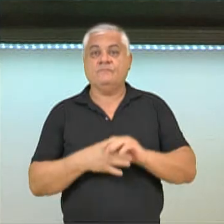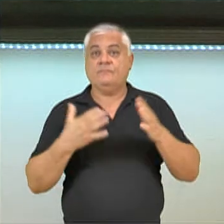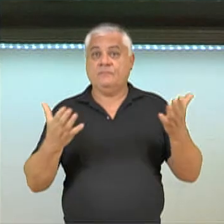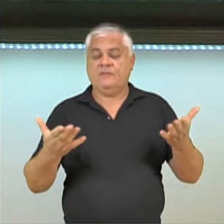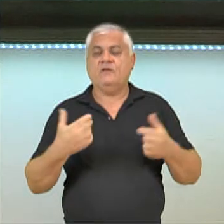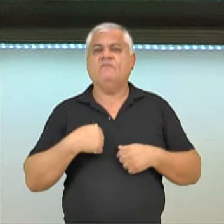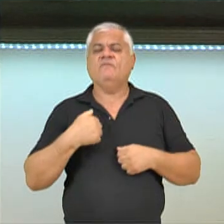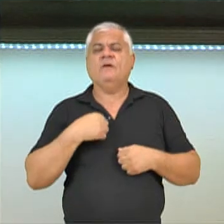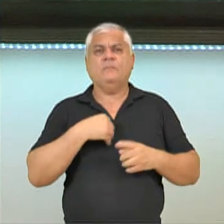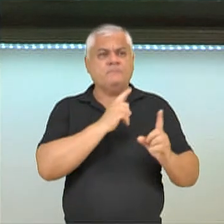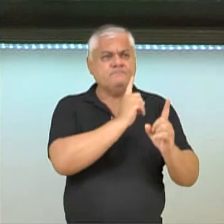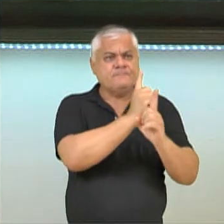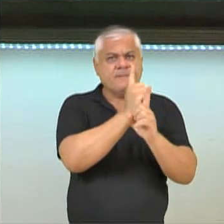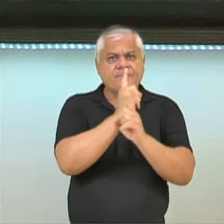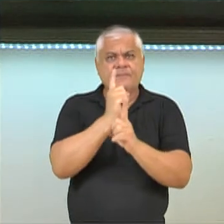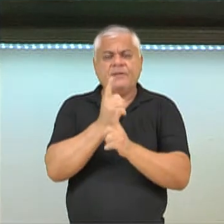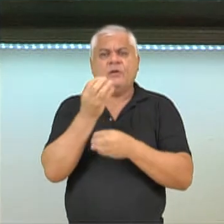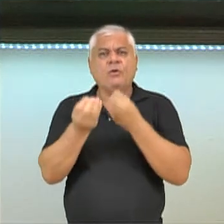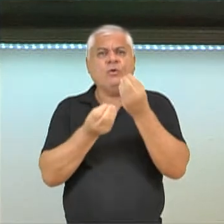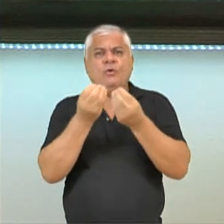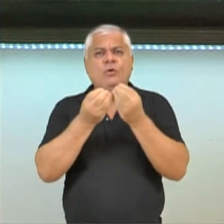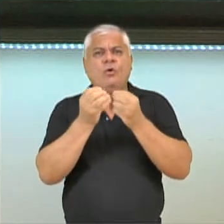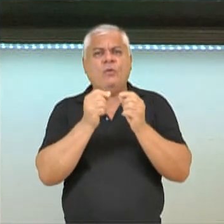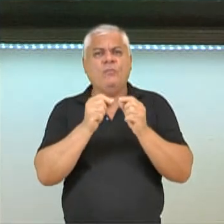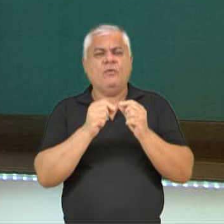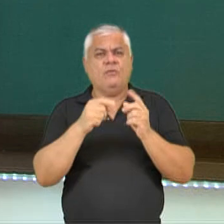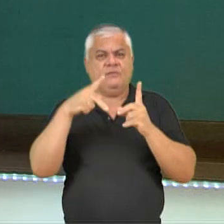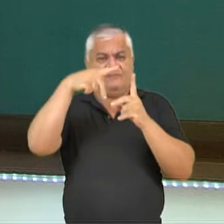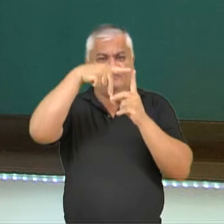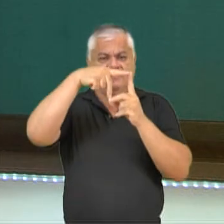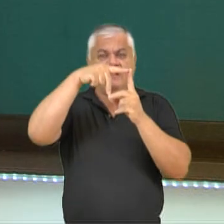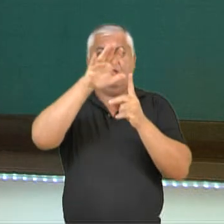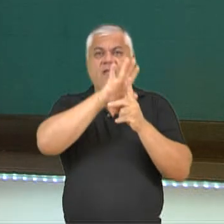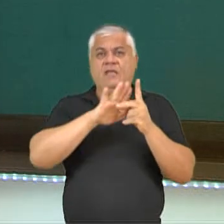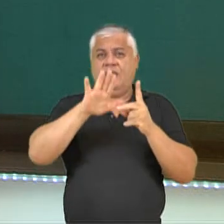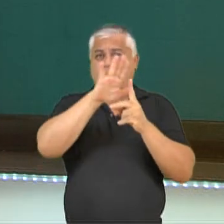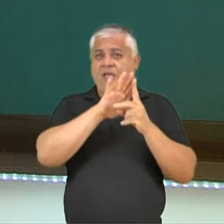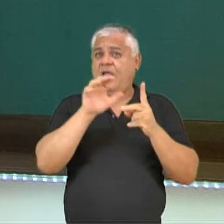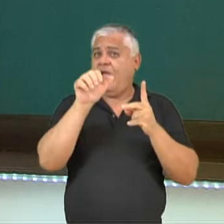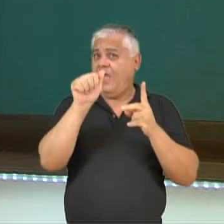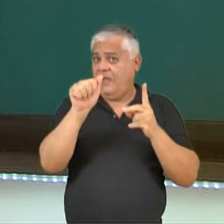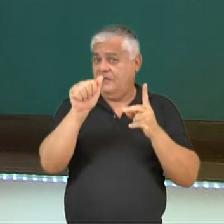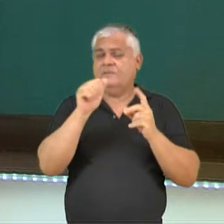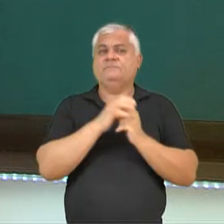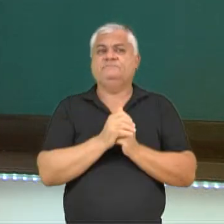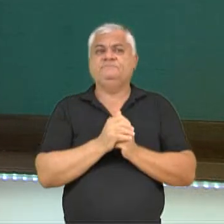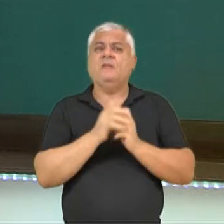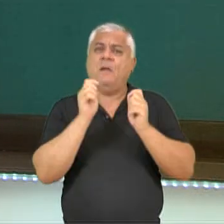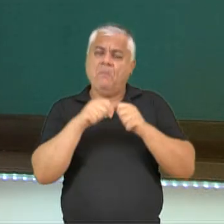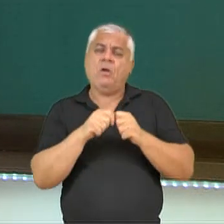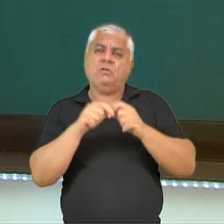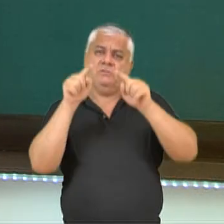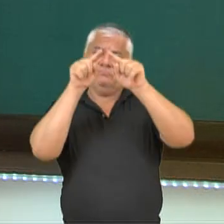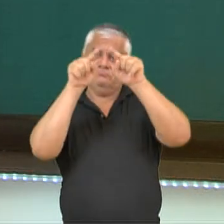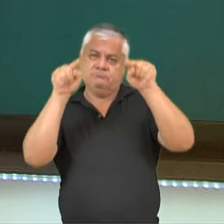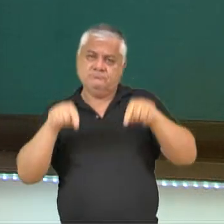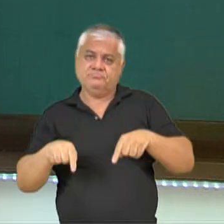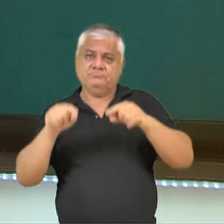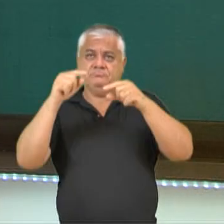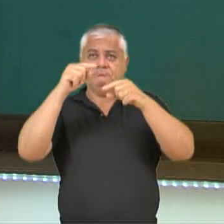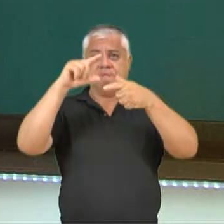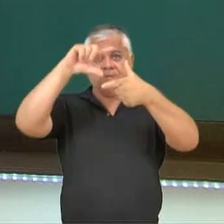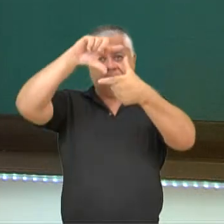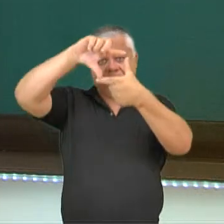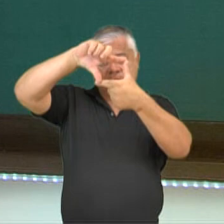Então, vamos encontrar as formas de escrever a área desse quadrado aqui, ok? Eu posso escrever a área dos pedaços, como posso escrever a área grande,